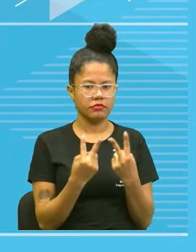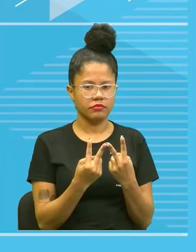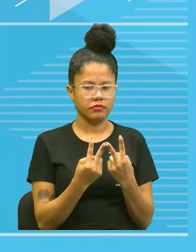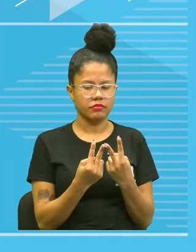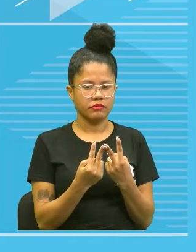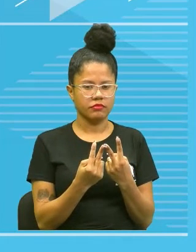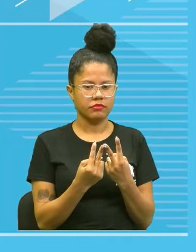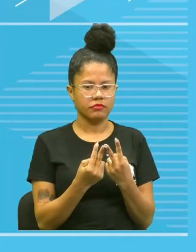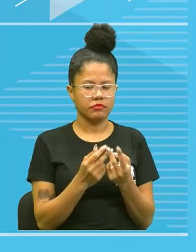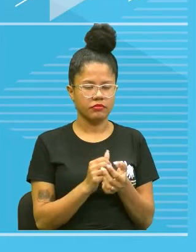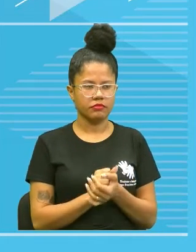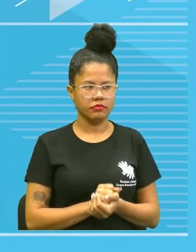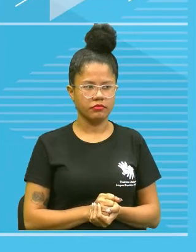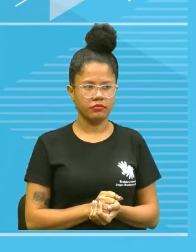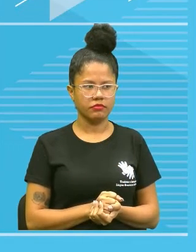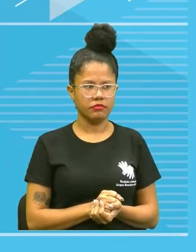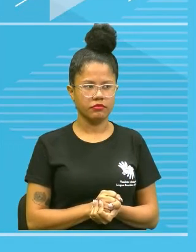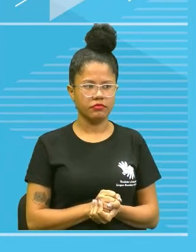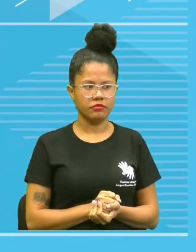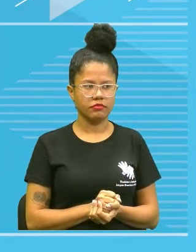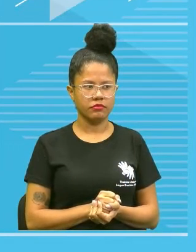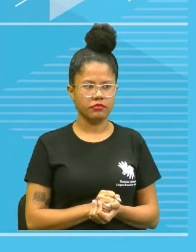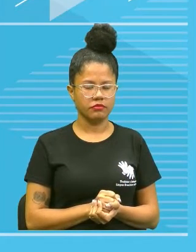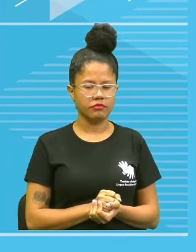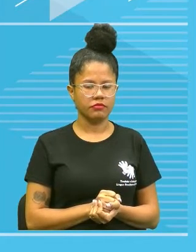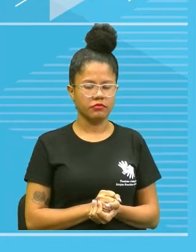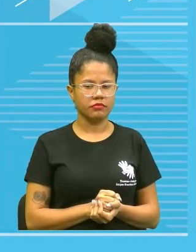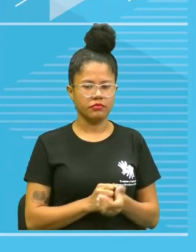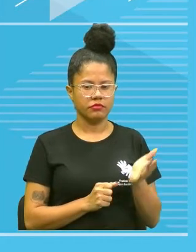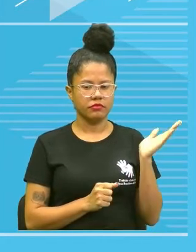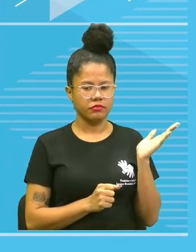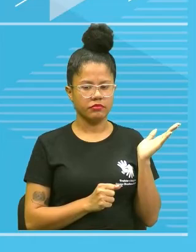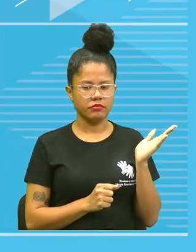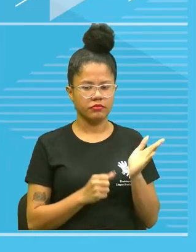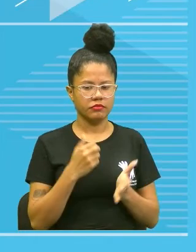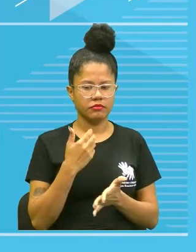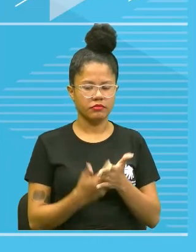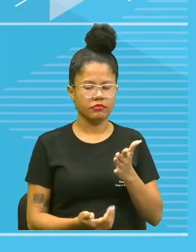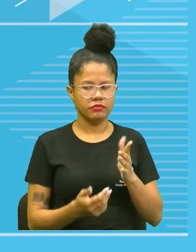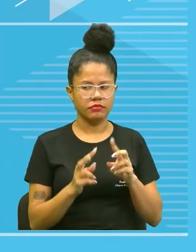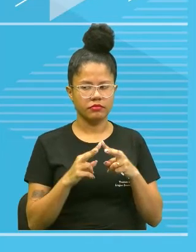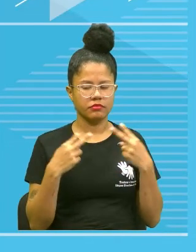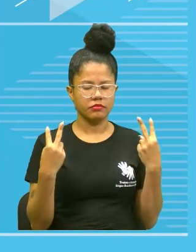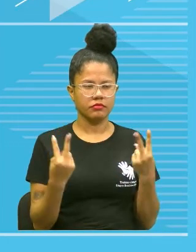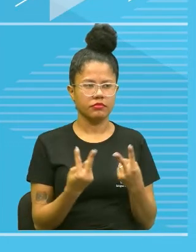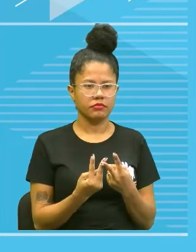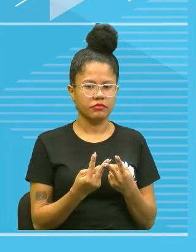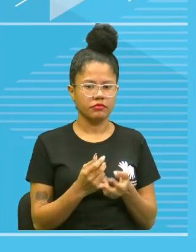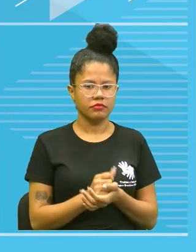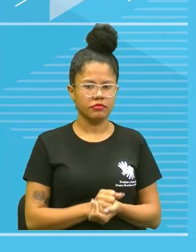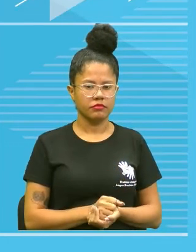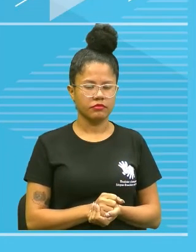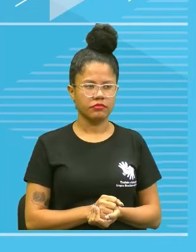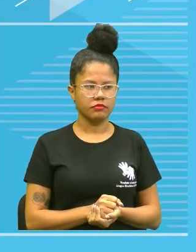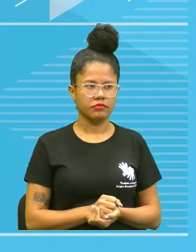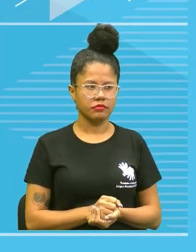ponto D, que ele não queria ir. E para fazer isso, ele perdeu um volume muito grande, ó. Por isso que é uma